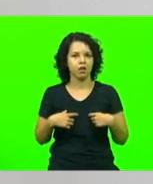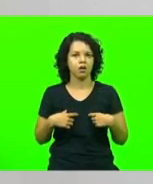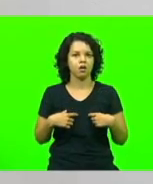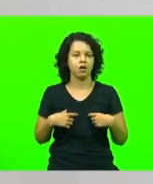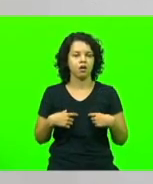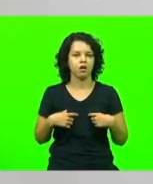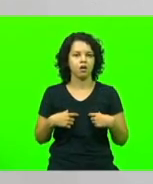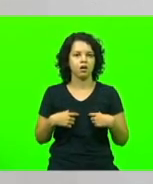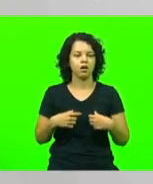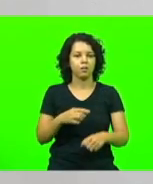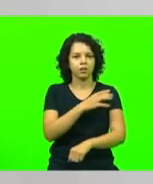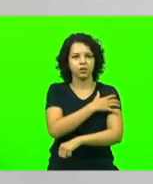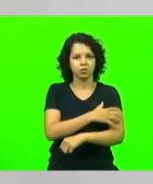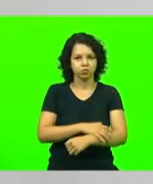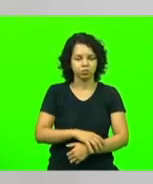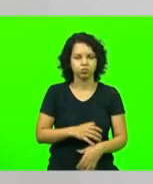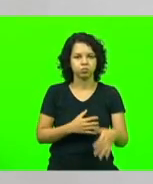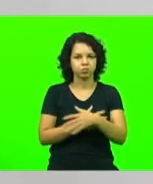manga,